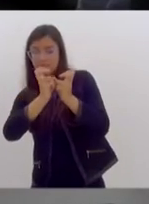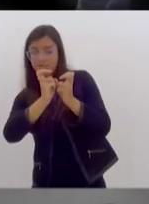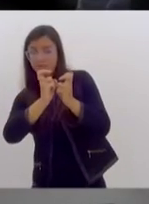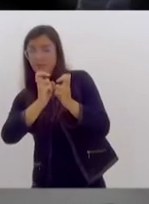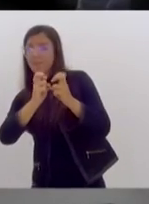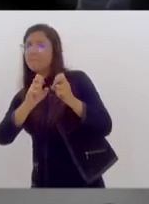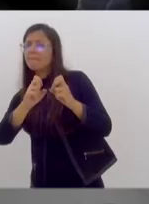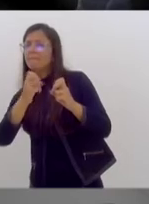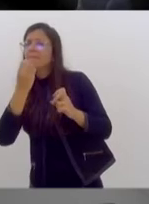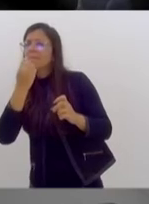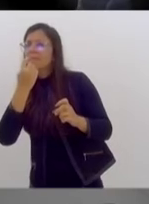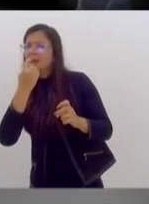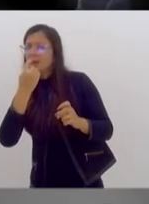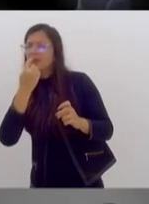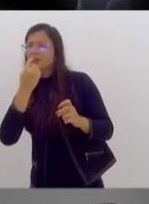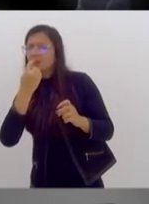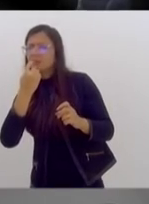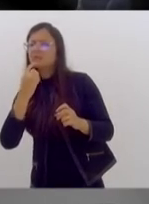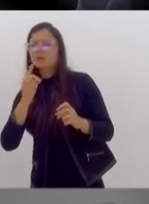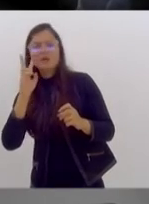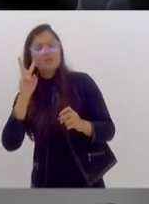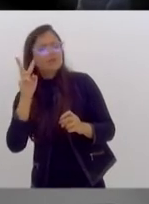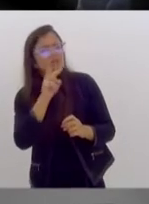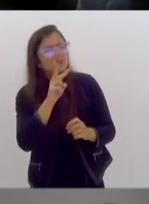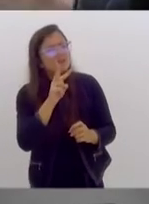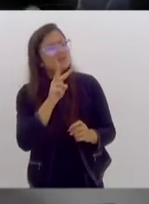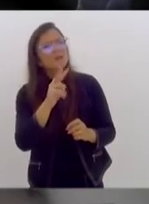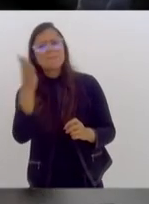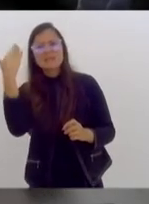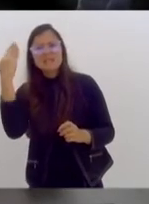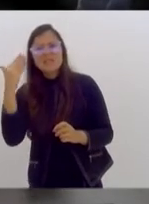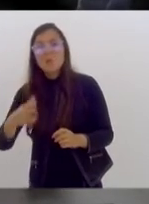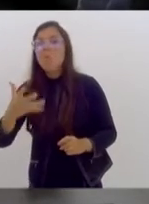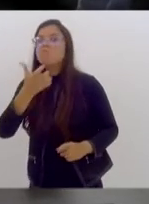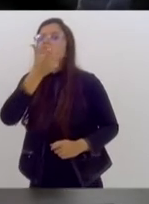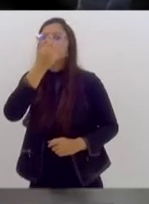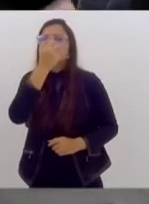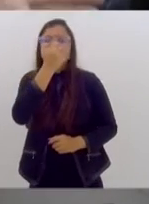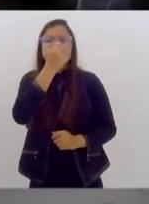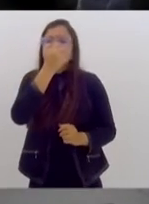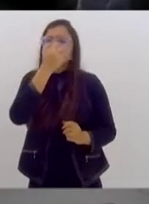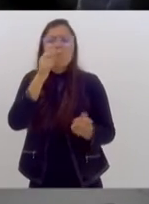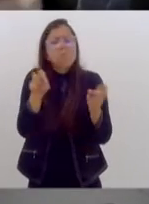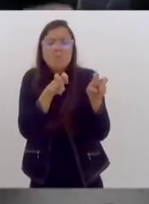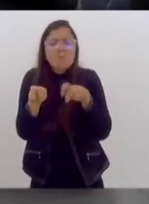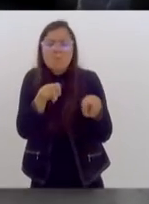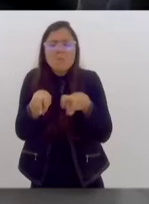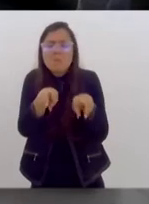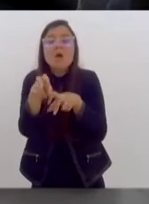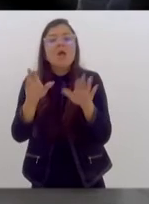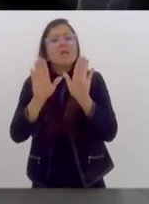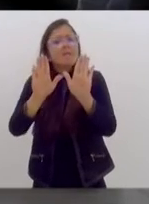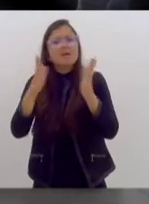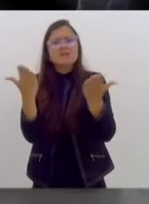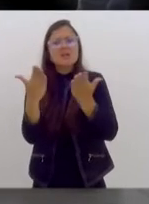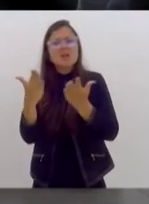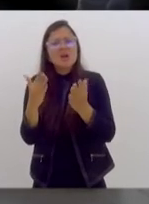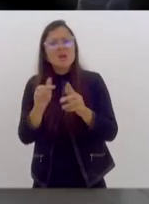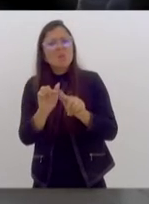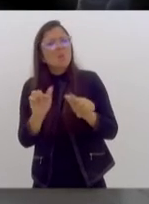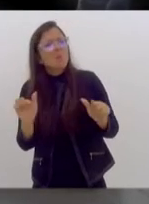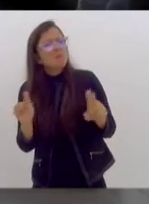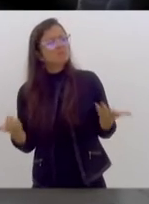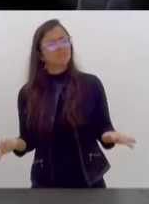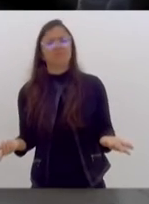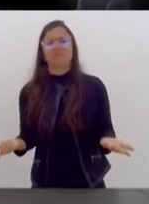os trens tá descendo vazio e antigamente desceu a lotado tá Baixada Fluminense então foi um orgulho poder